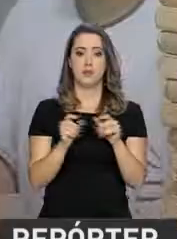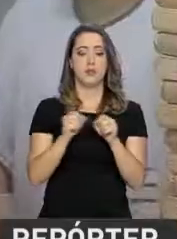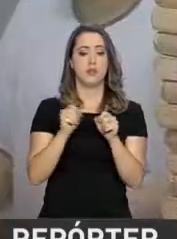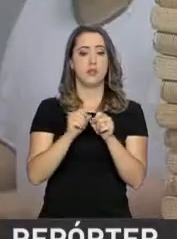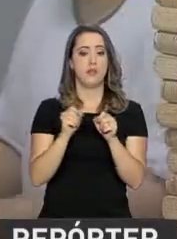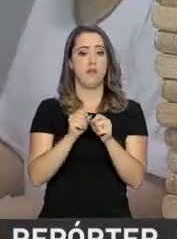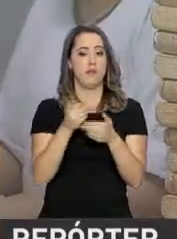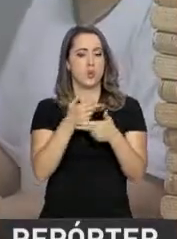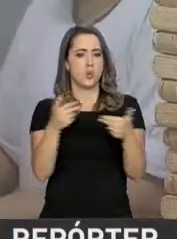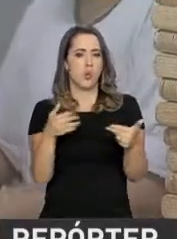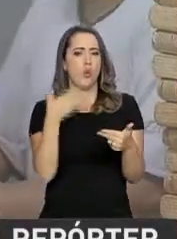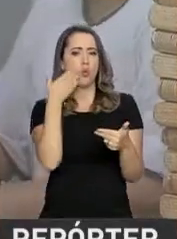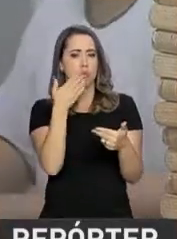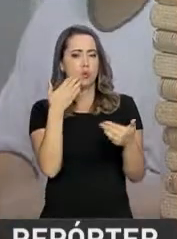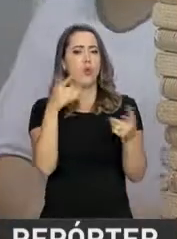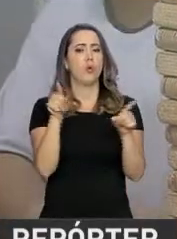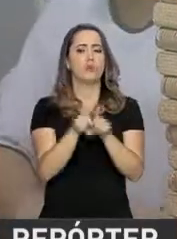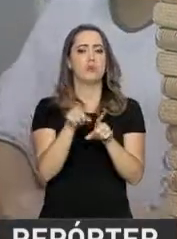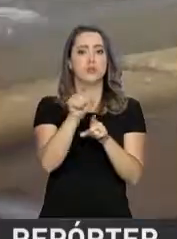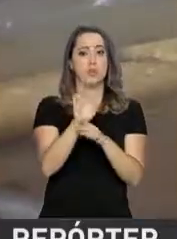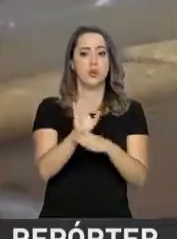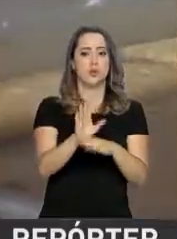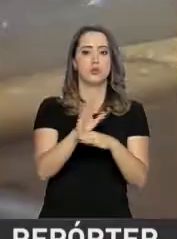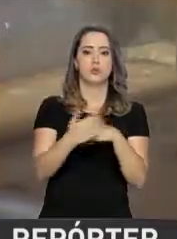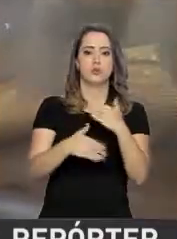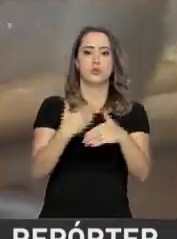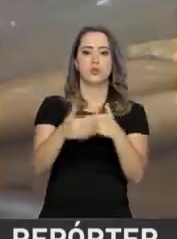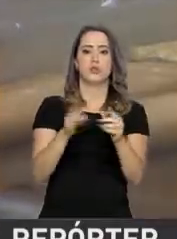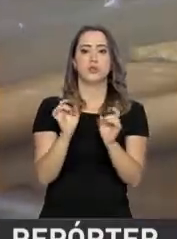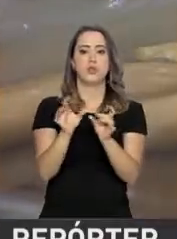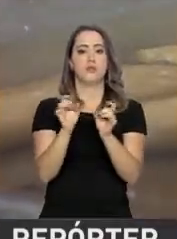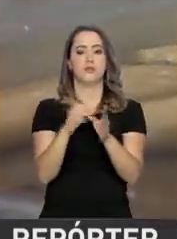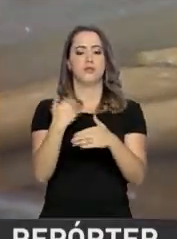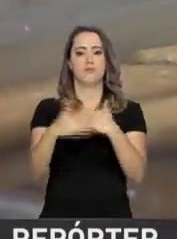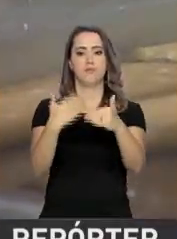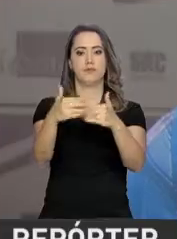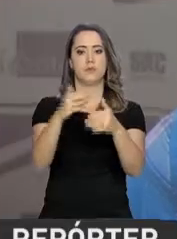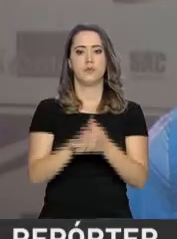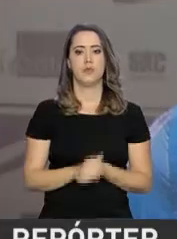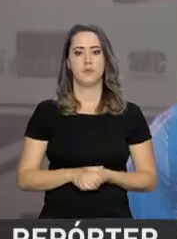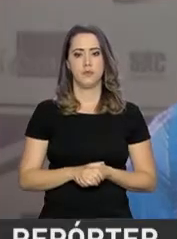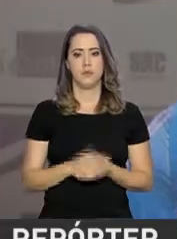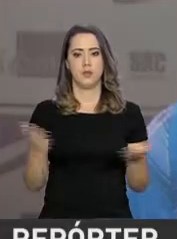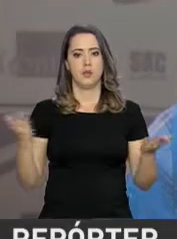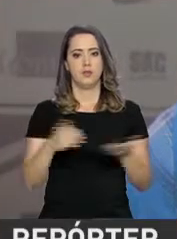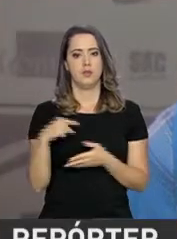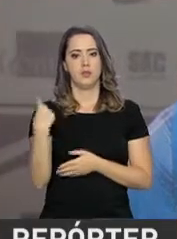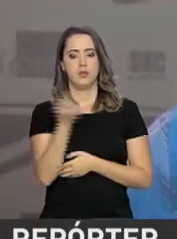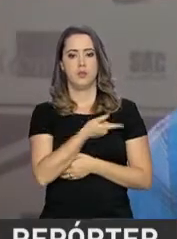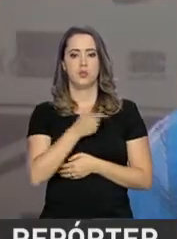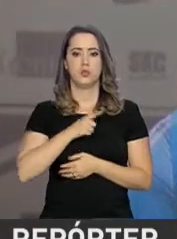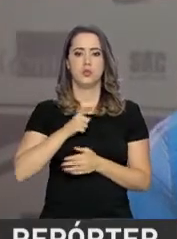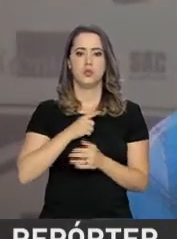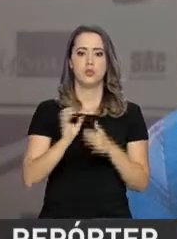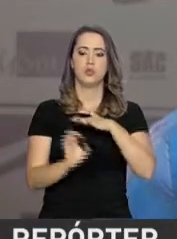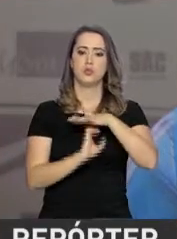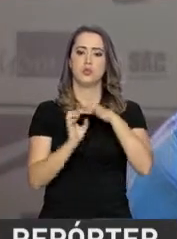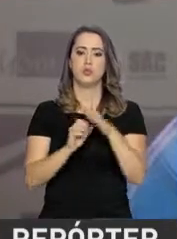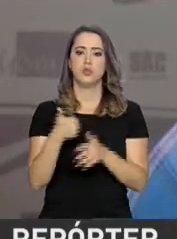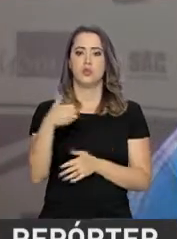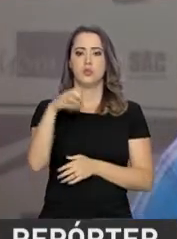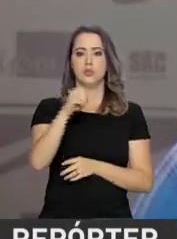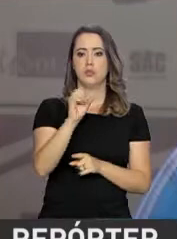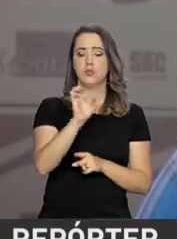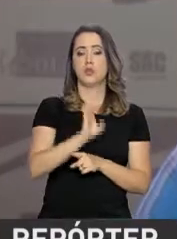doces um cenário que vem ajudando na expansão dos negócios hoje a gente está produzindo já para 19